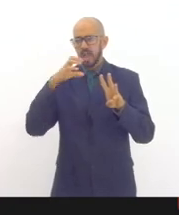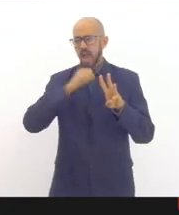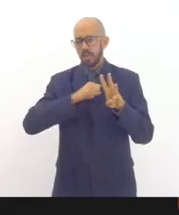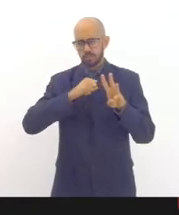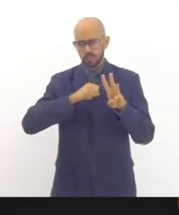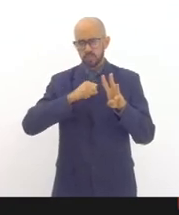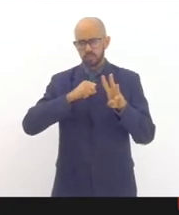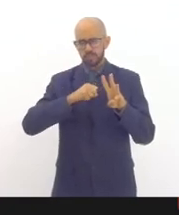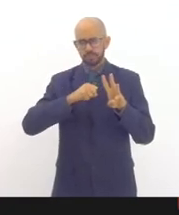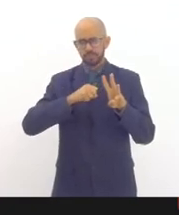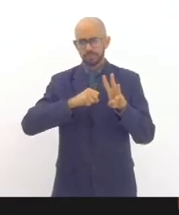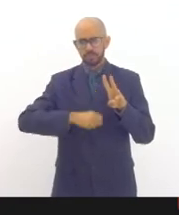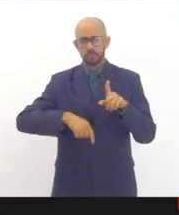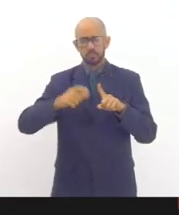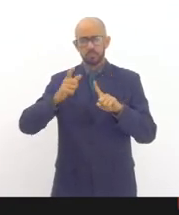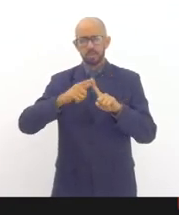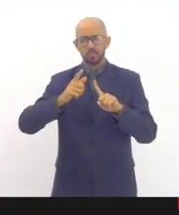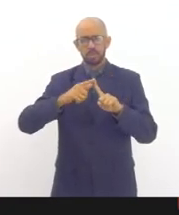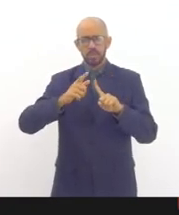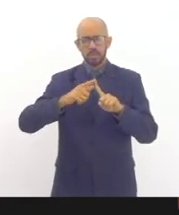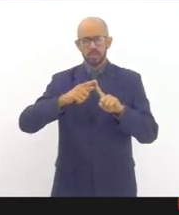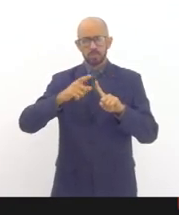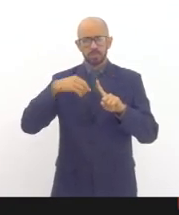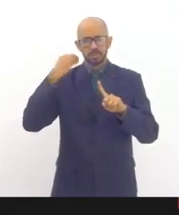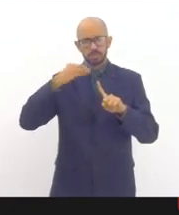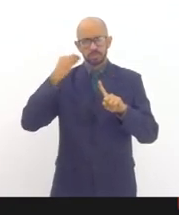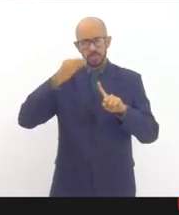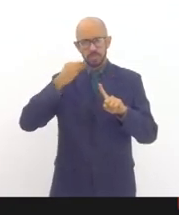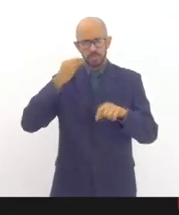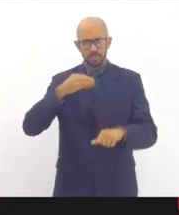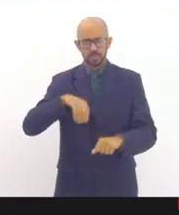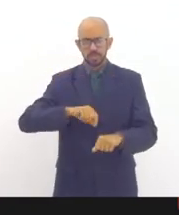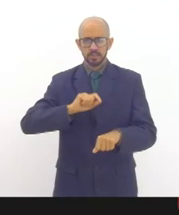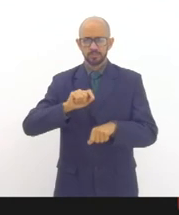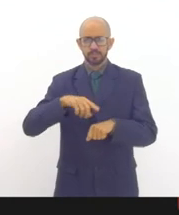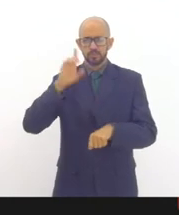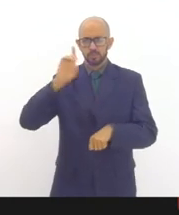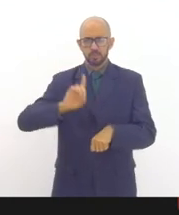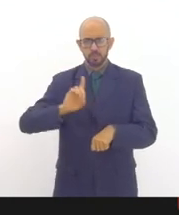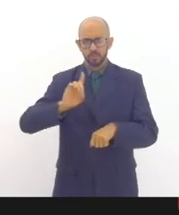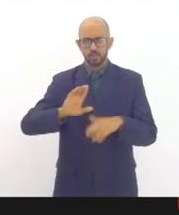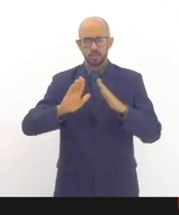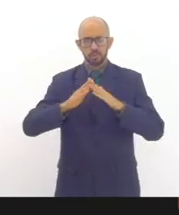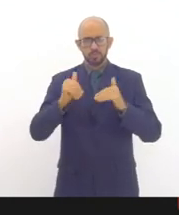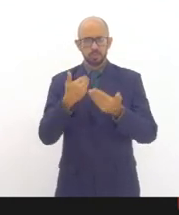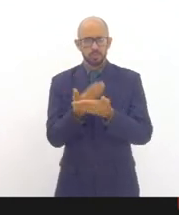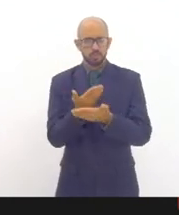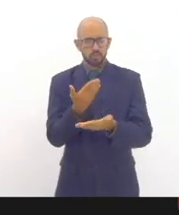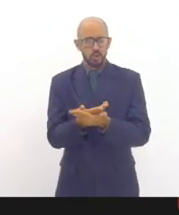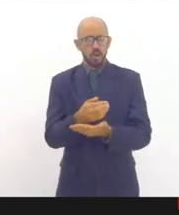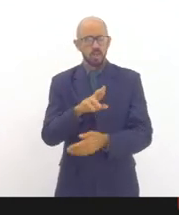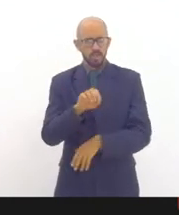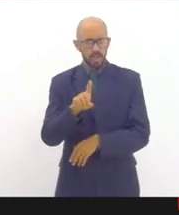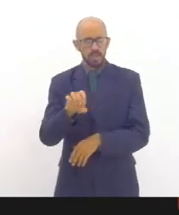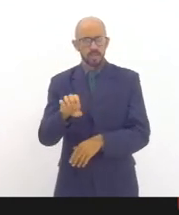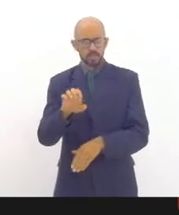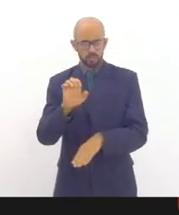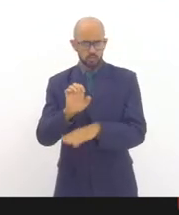Acho que, primeiro, até como pela experiência de diretor de uma unidade da rede